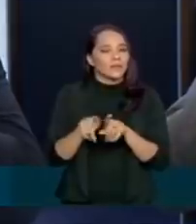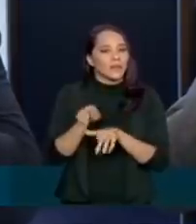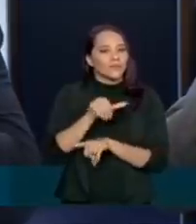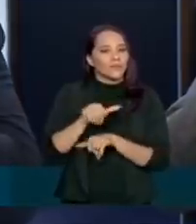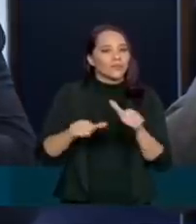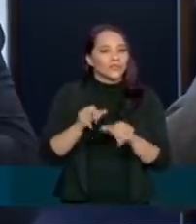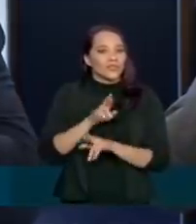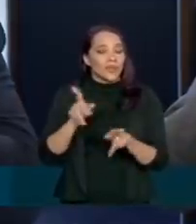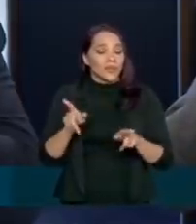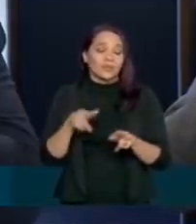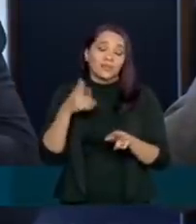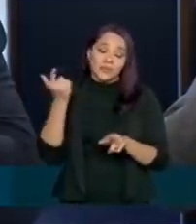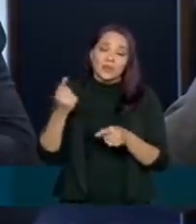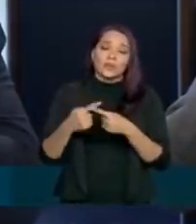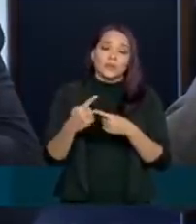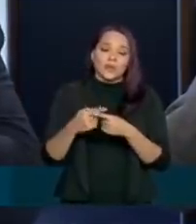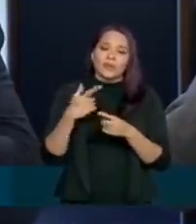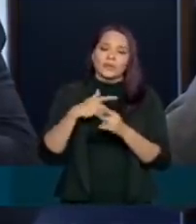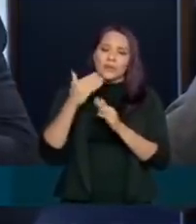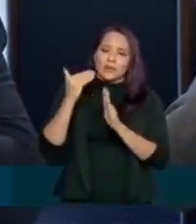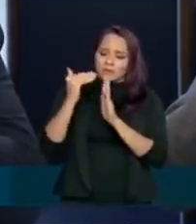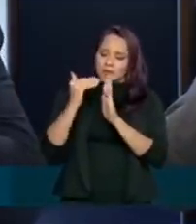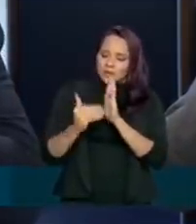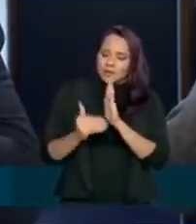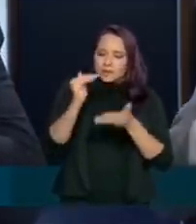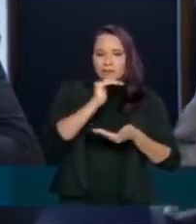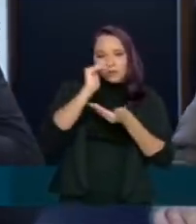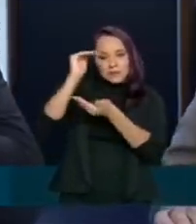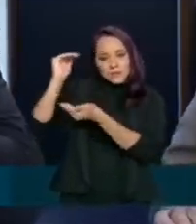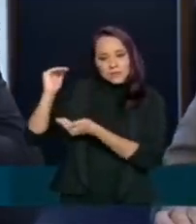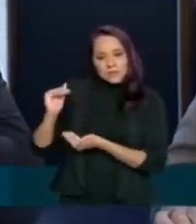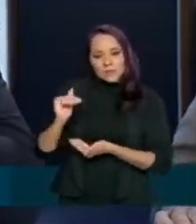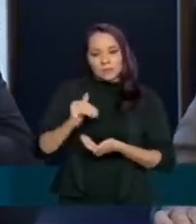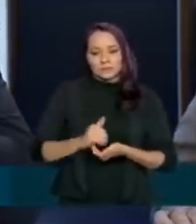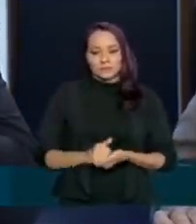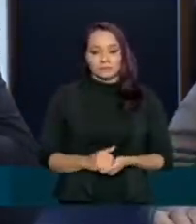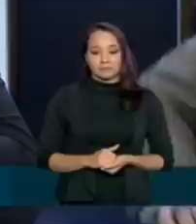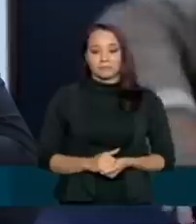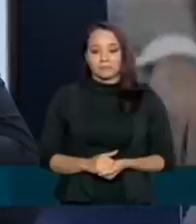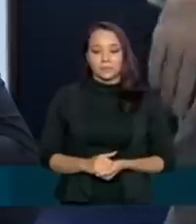parte dessa distribuição que está colocada aí. Pode ir?